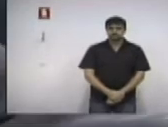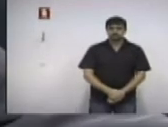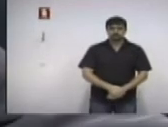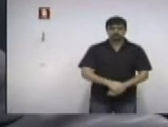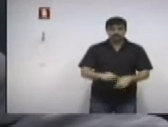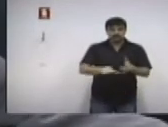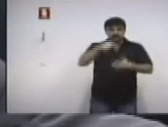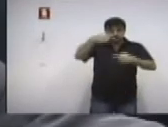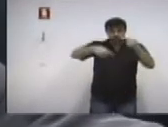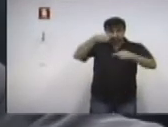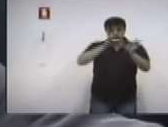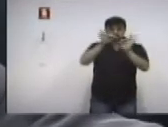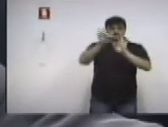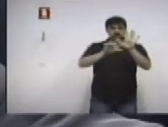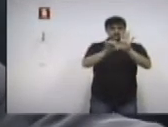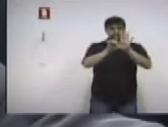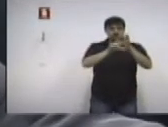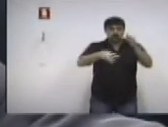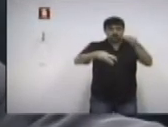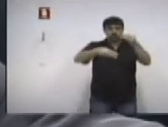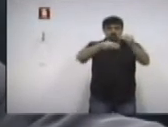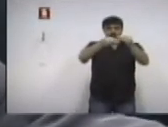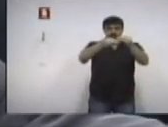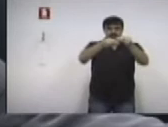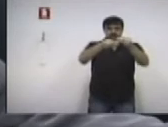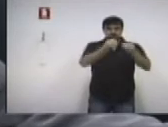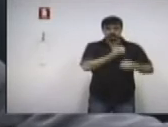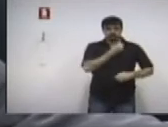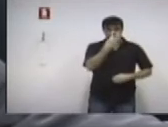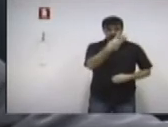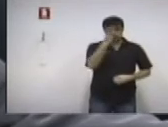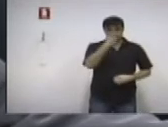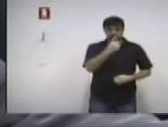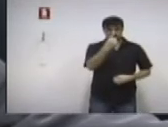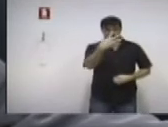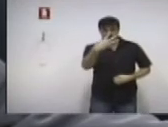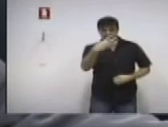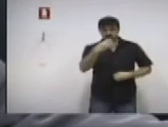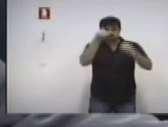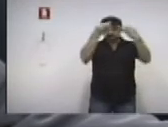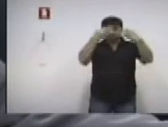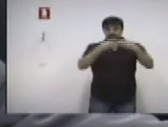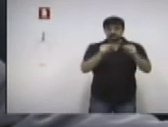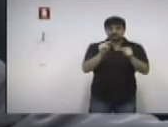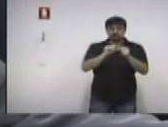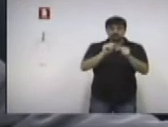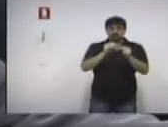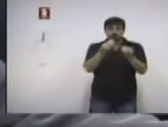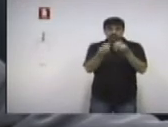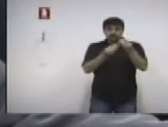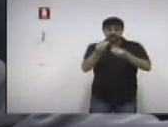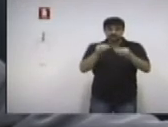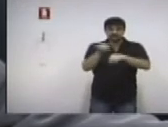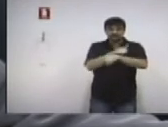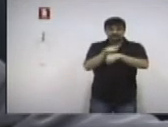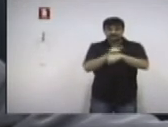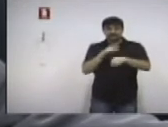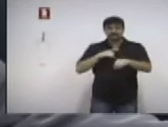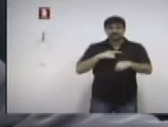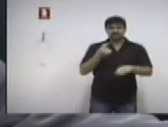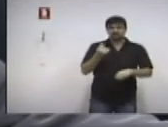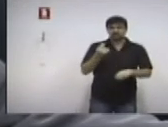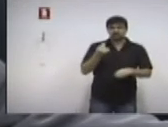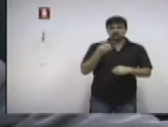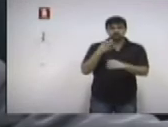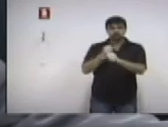a primeira discussão do projeto de lei complementar número 3 2014 dispõe sobre a planta genérica de valores institui